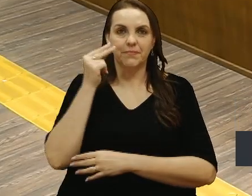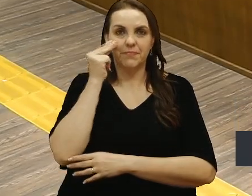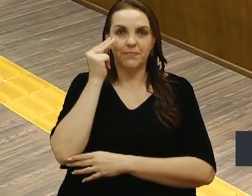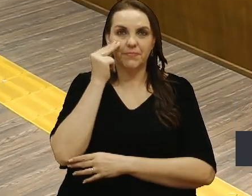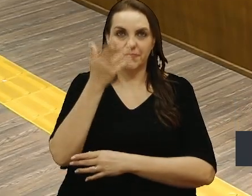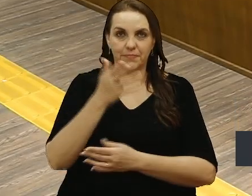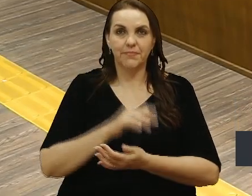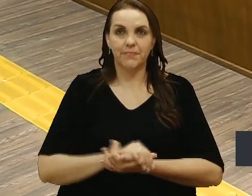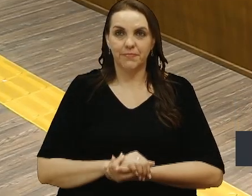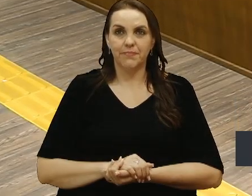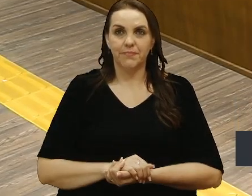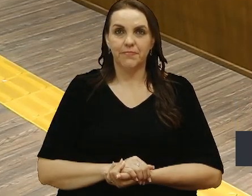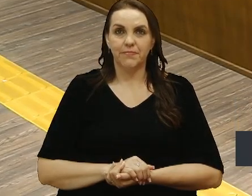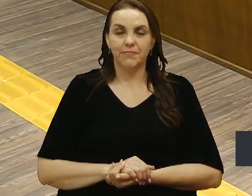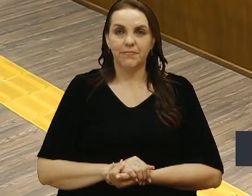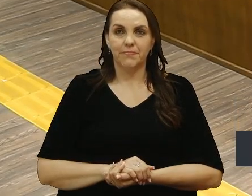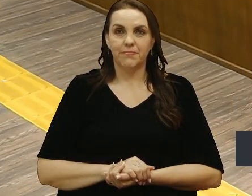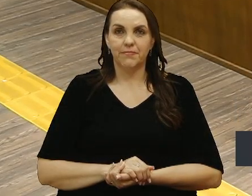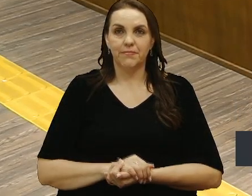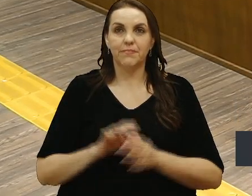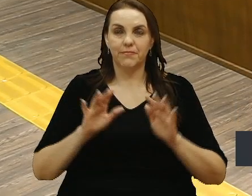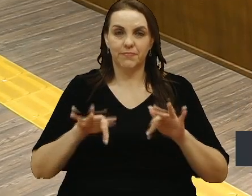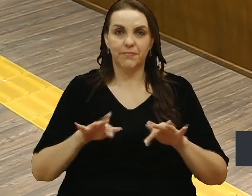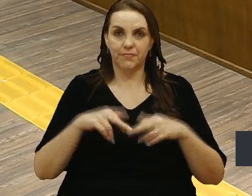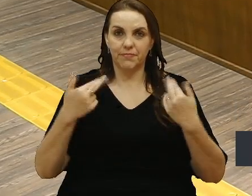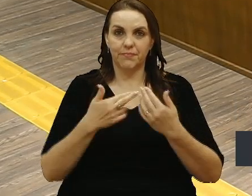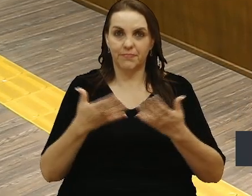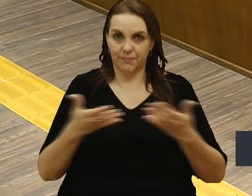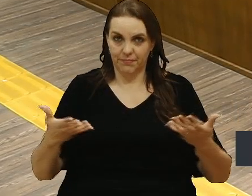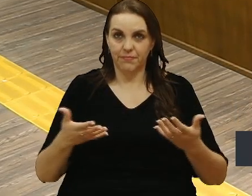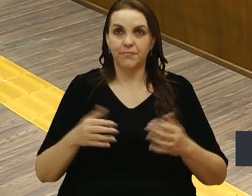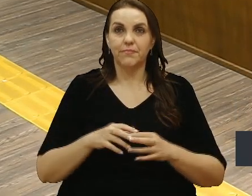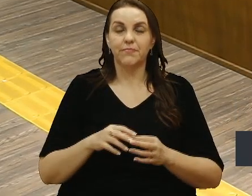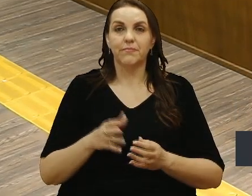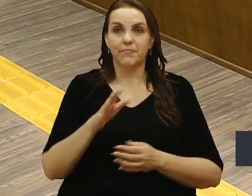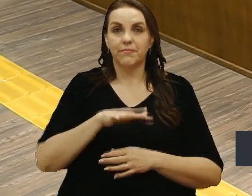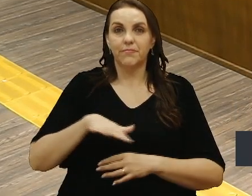Troque-os. Obrigado, vereador Cláudio Libardi. Encerrado o grande expediente, passemos ao espaço do pequeno